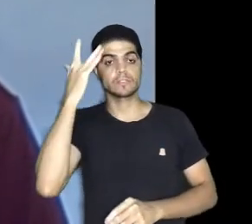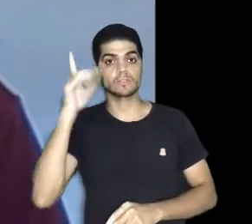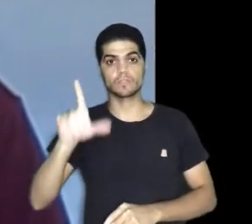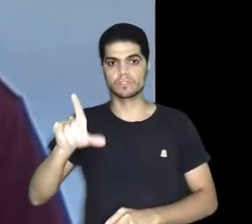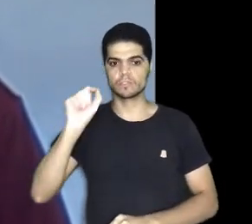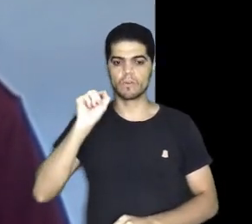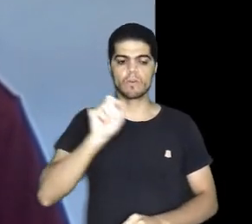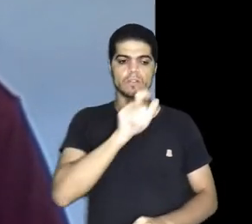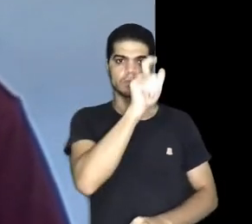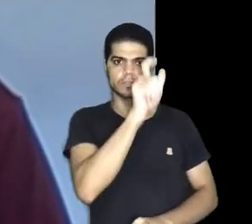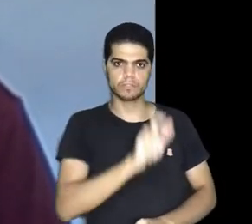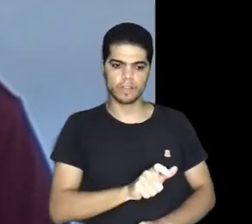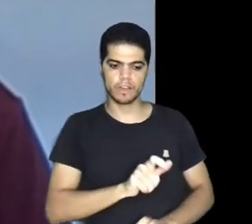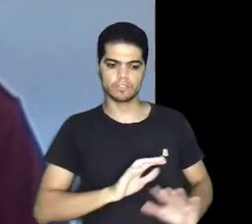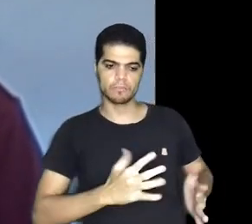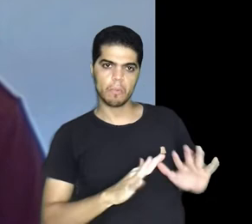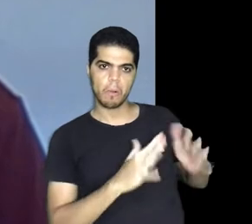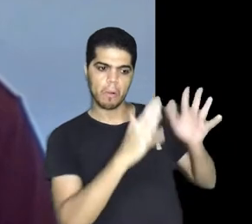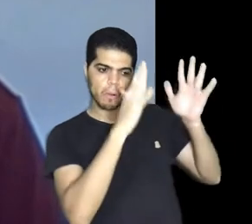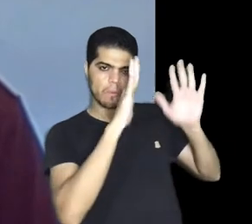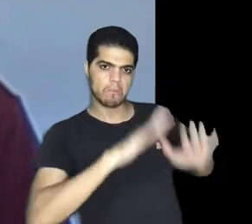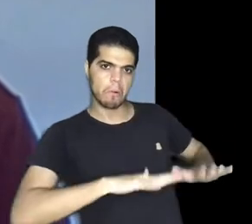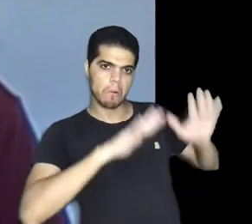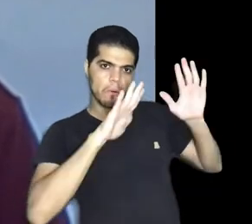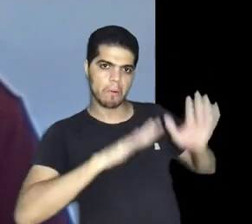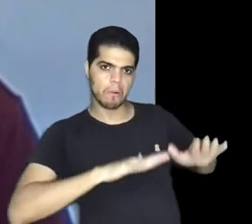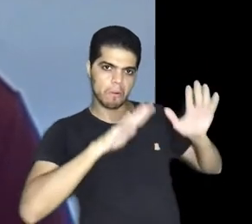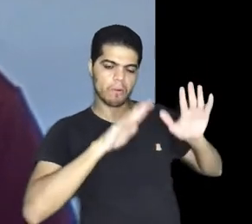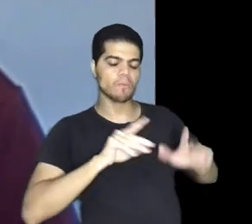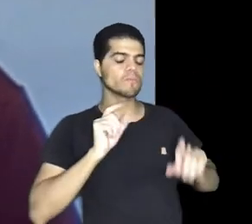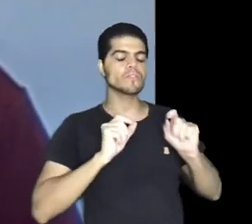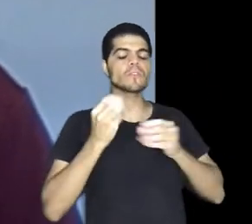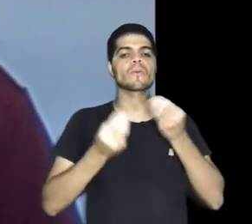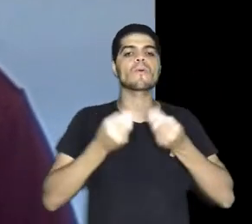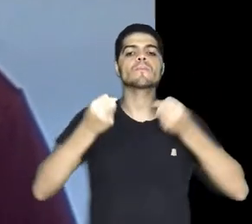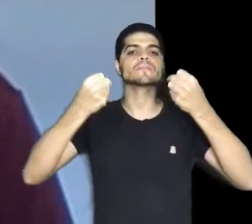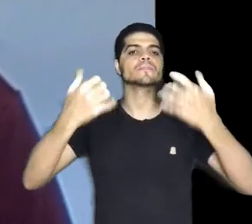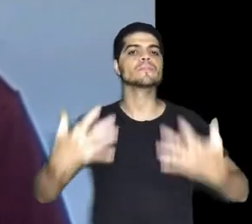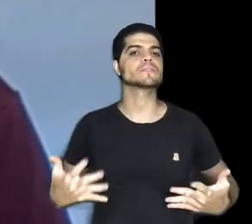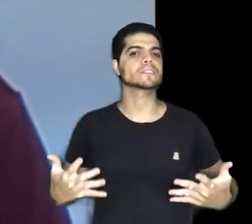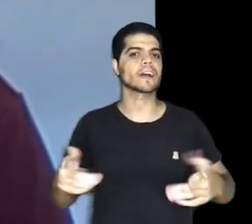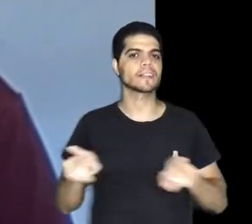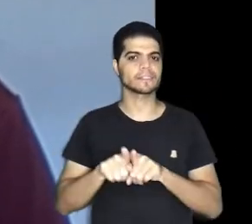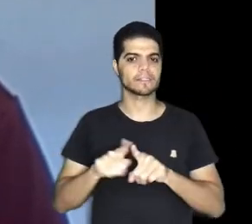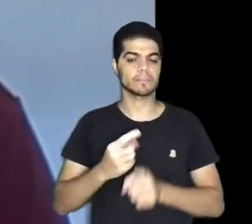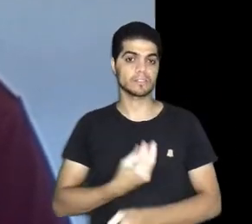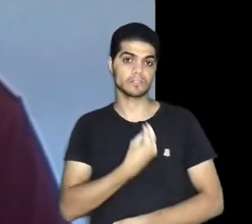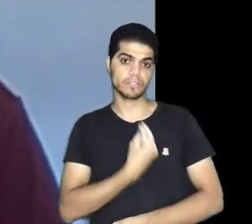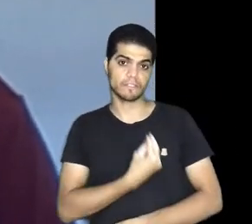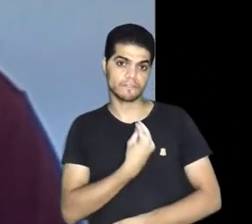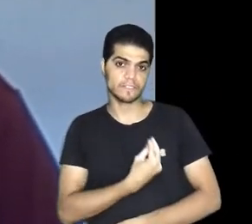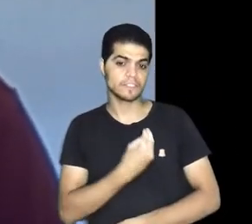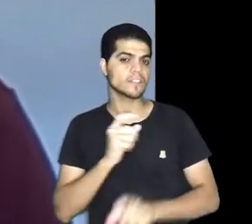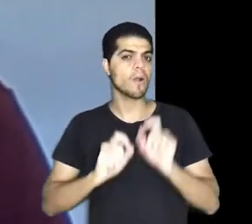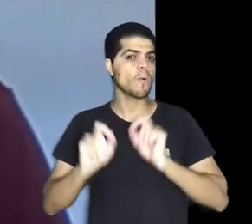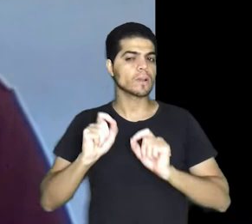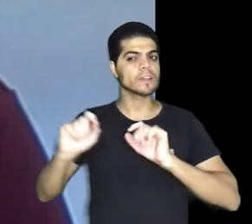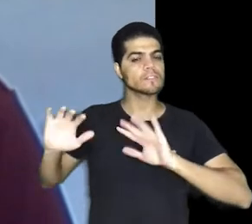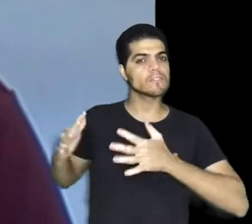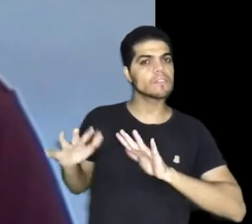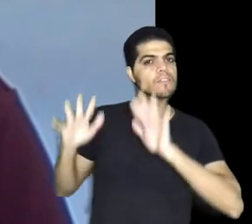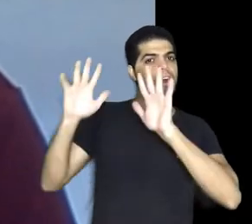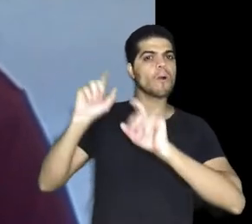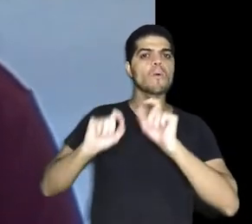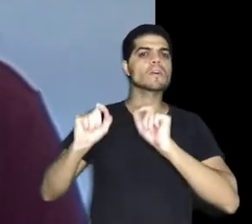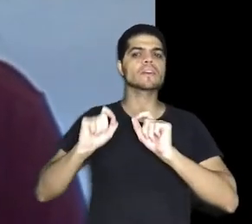personagens deveriam ser celebrados e como suas histórias deveriam ser contadas, o que deveria ser